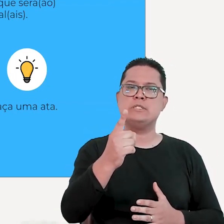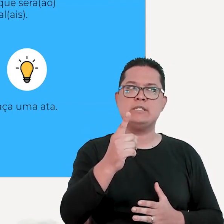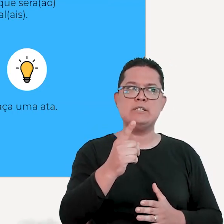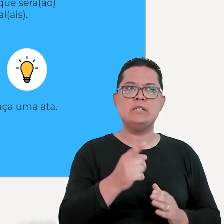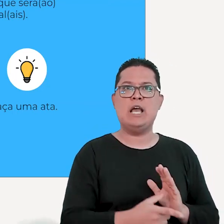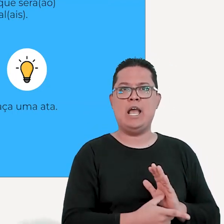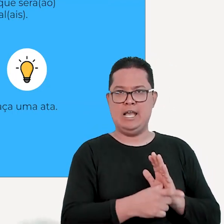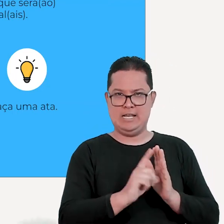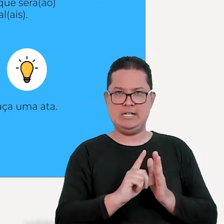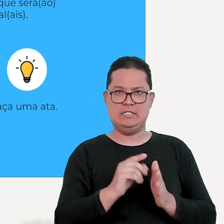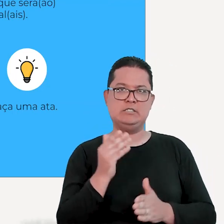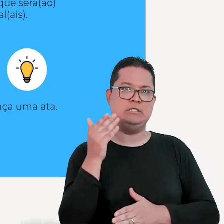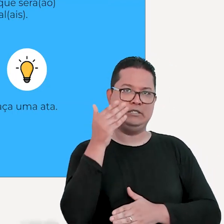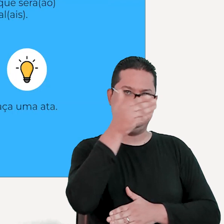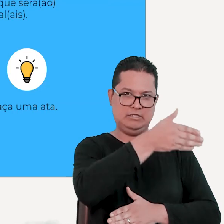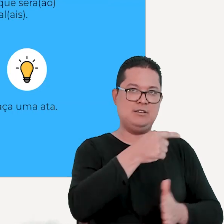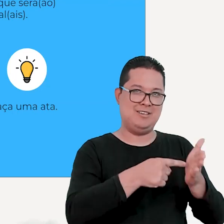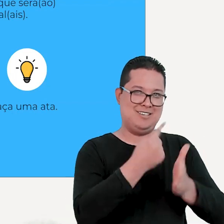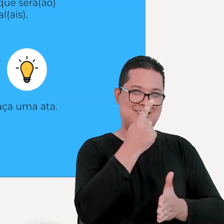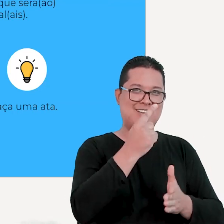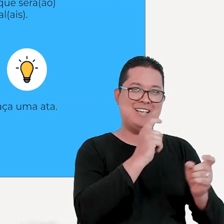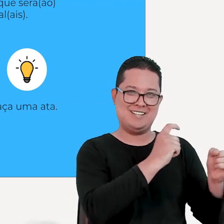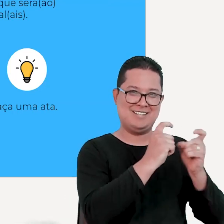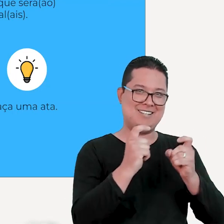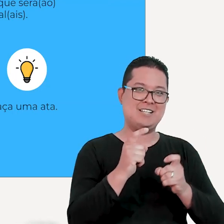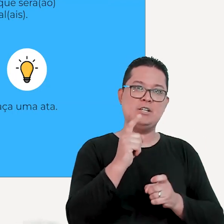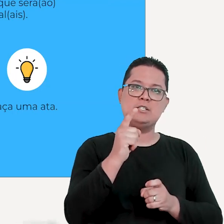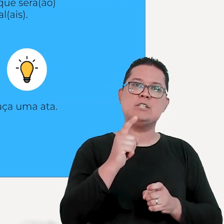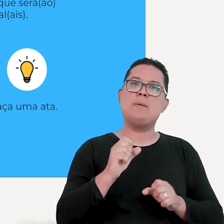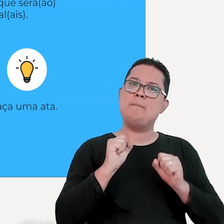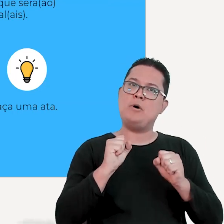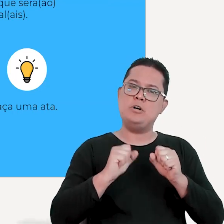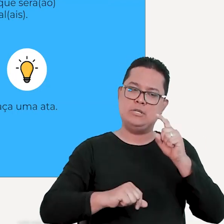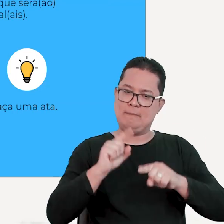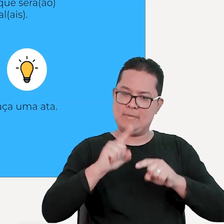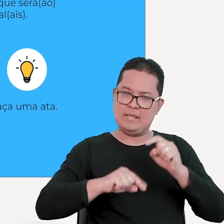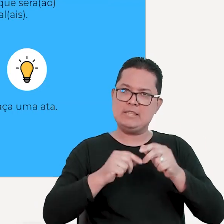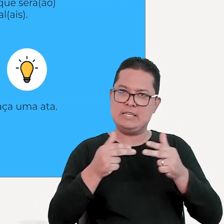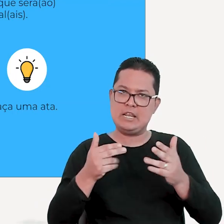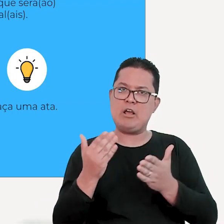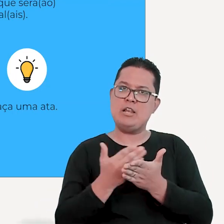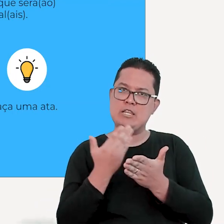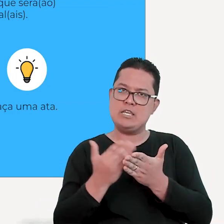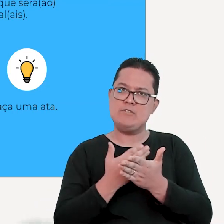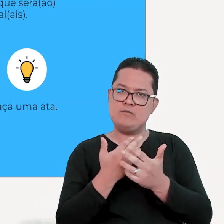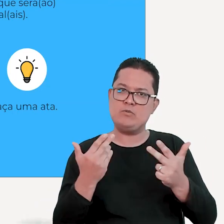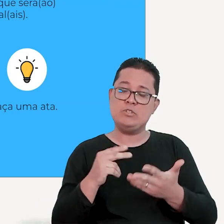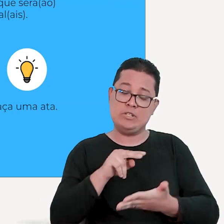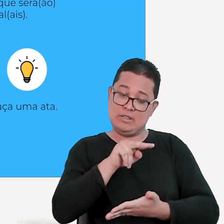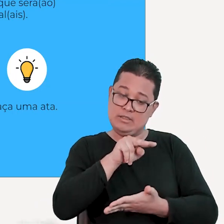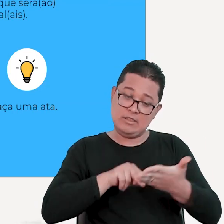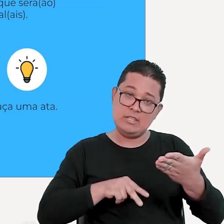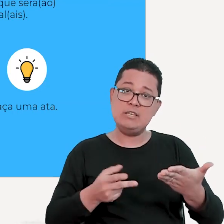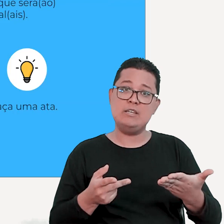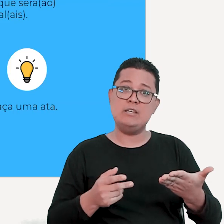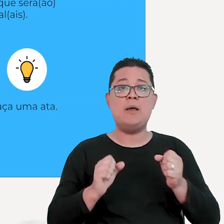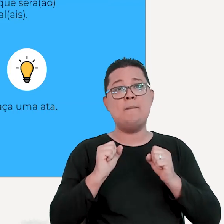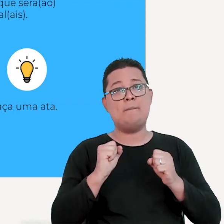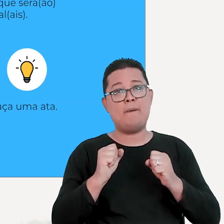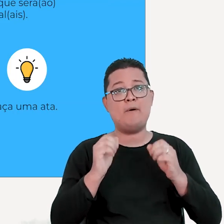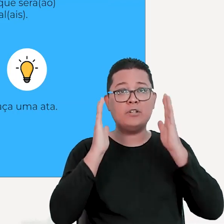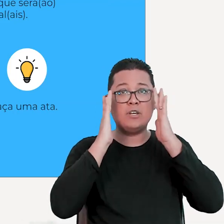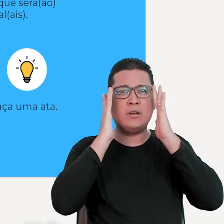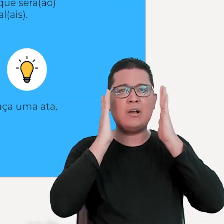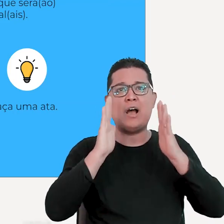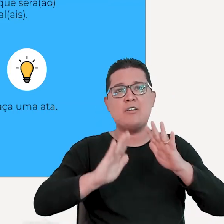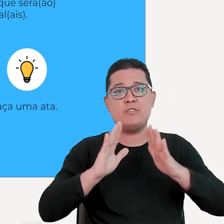reunião. Pode ser o briefing, se a sua empresa trabalha com briefing, pode ser alguma pesquisa anterior que foi feita com o seu público,